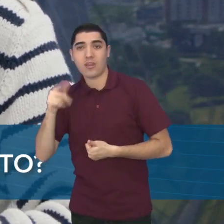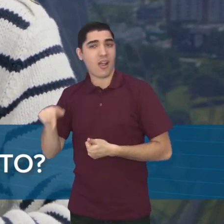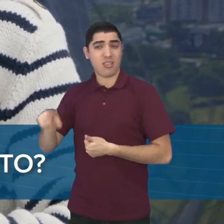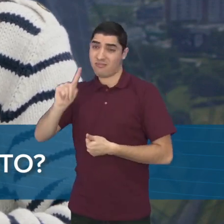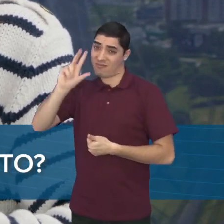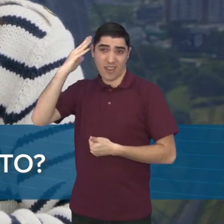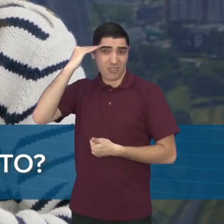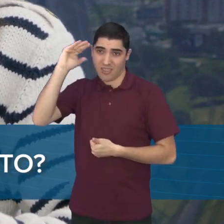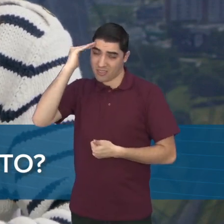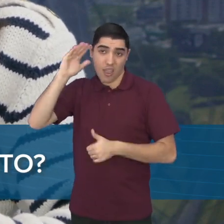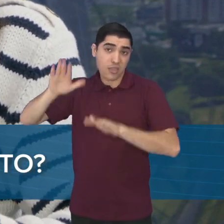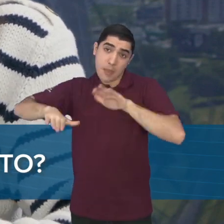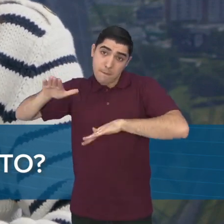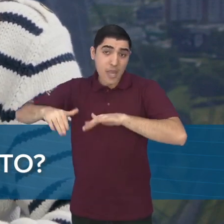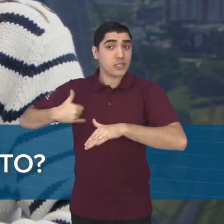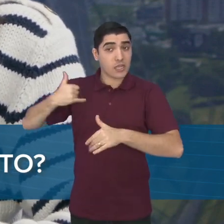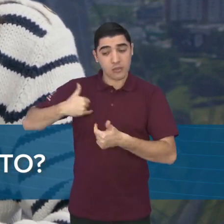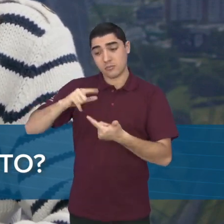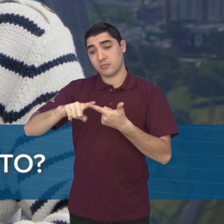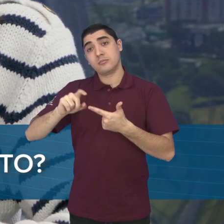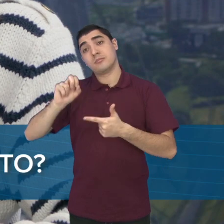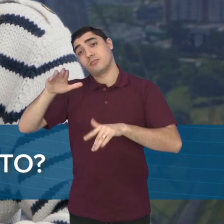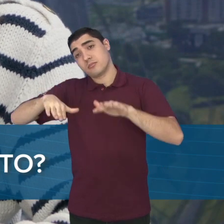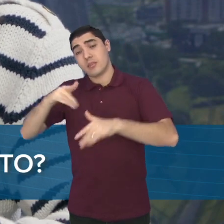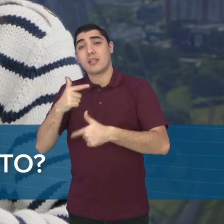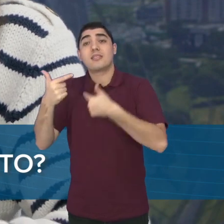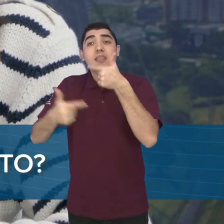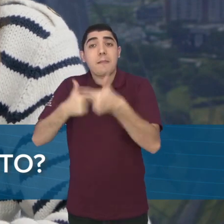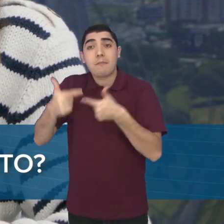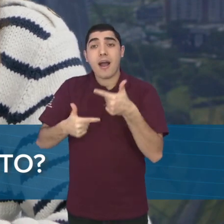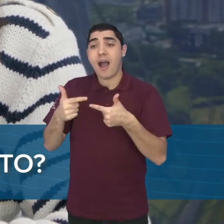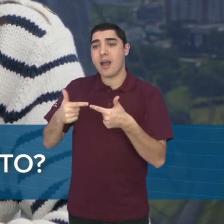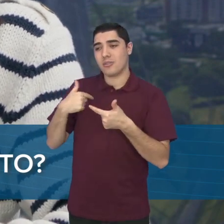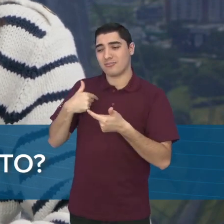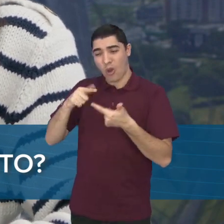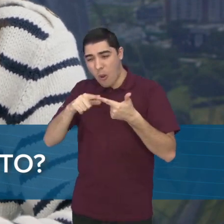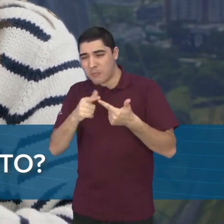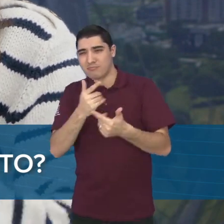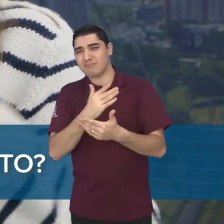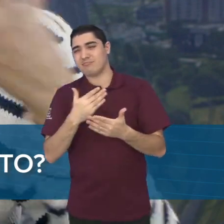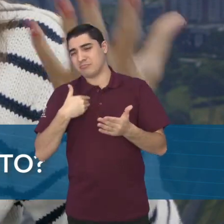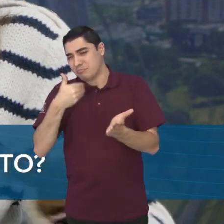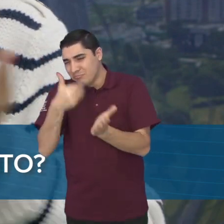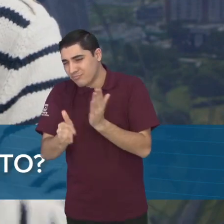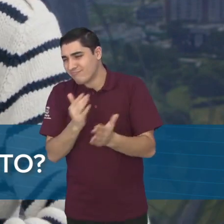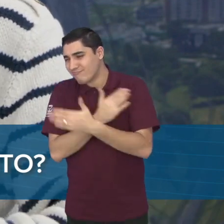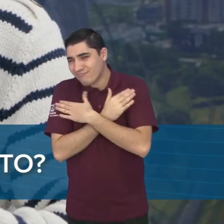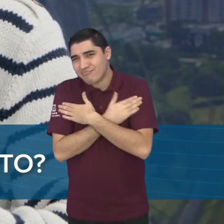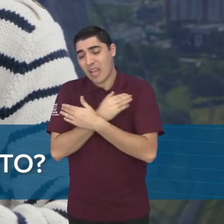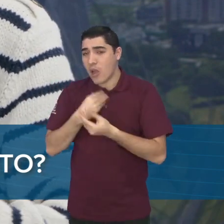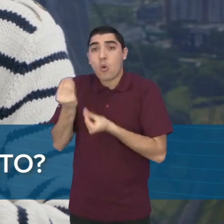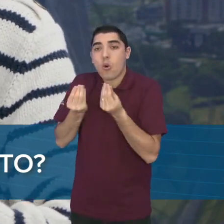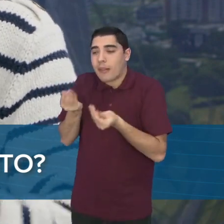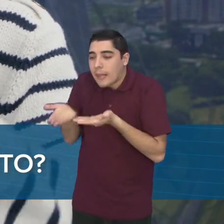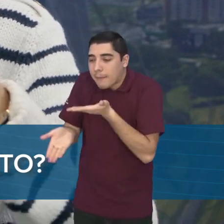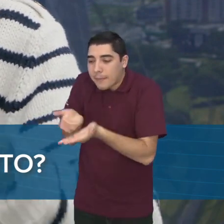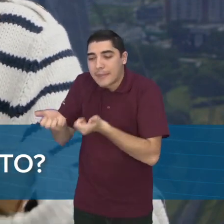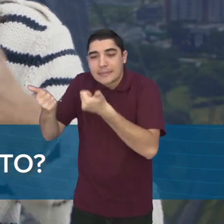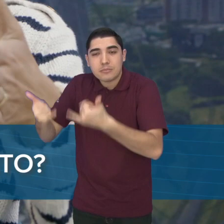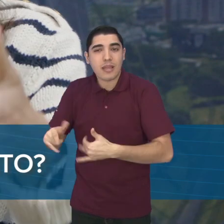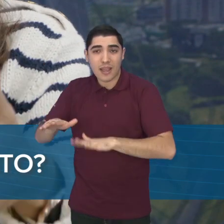perder um emprego, né, de coisas mais, né, trágicas, aí talvez ela não esteja preparada, mas alguma informação ela precisa ter,